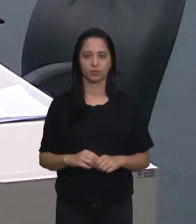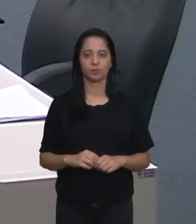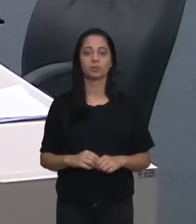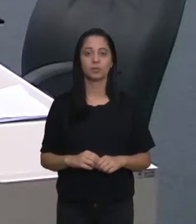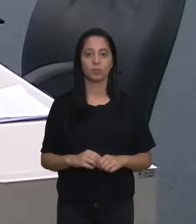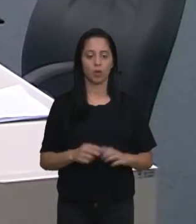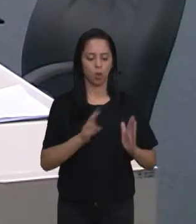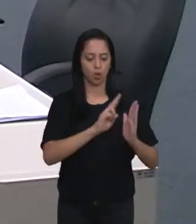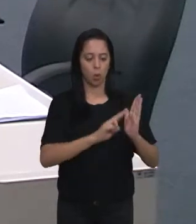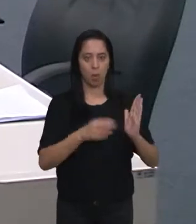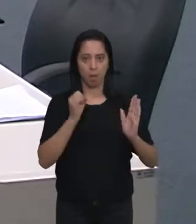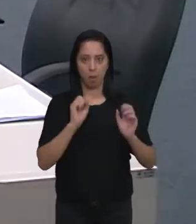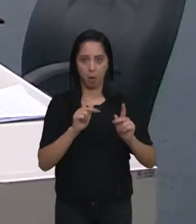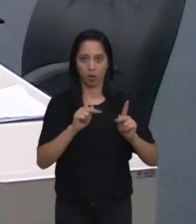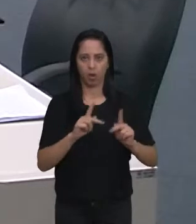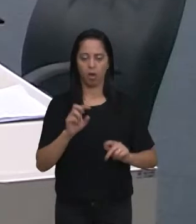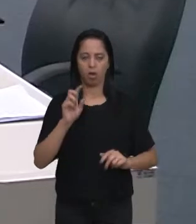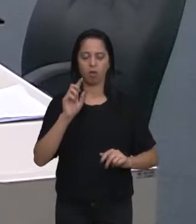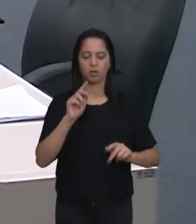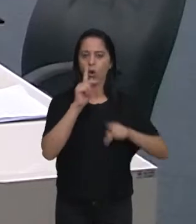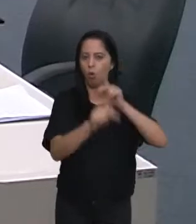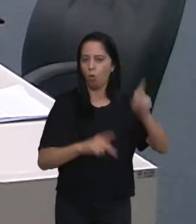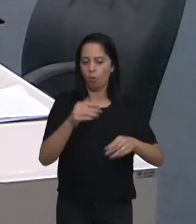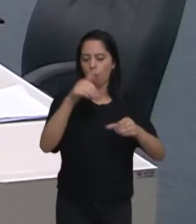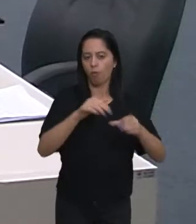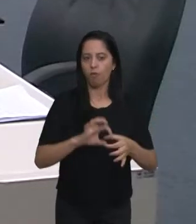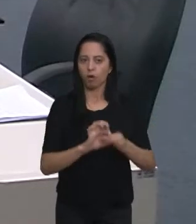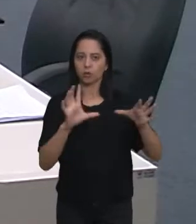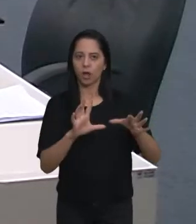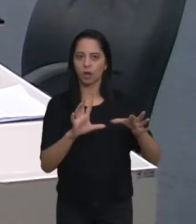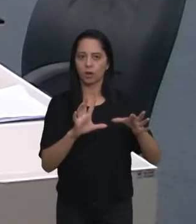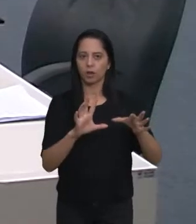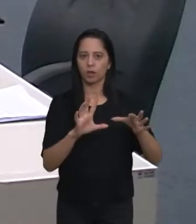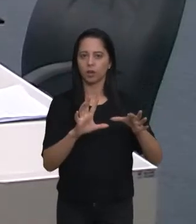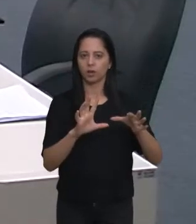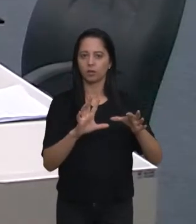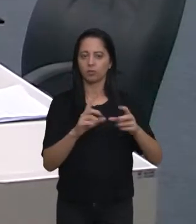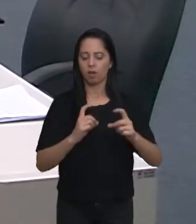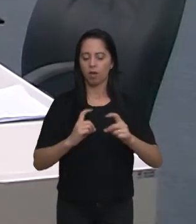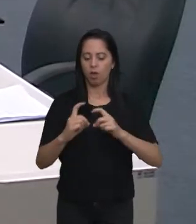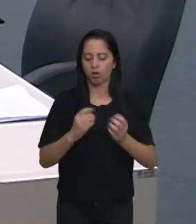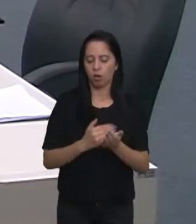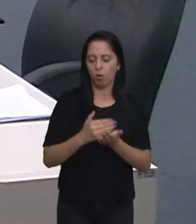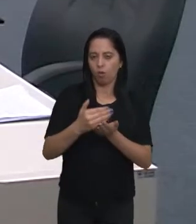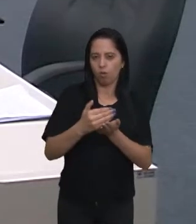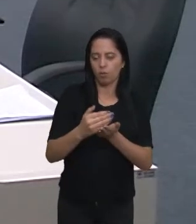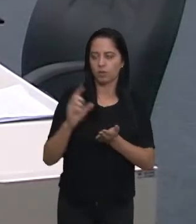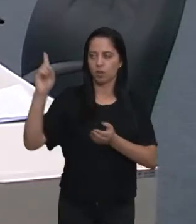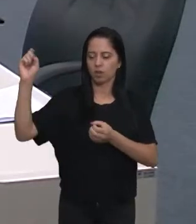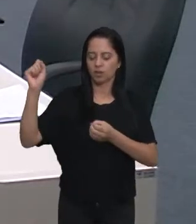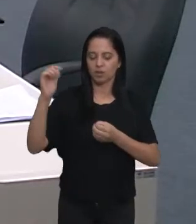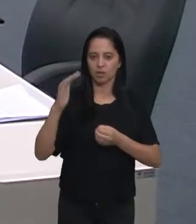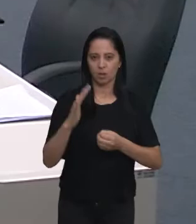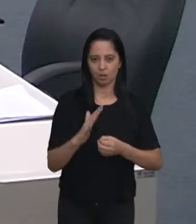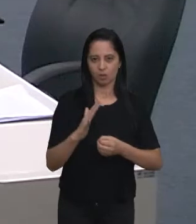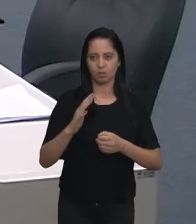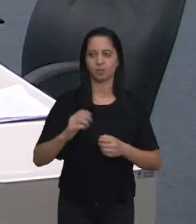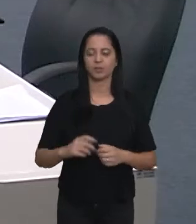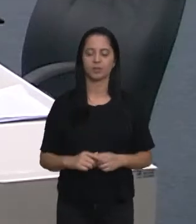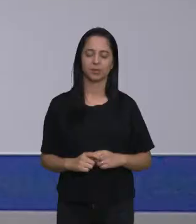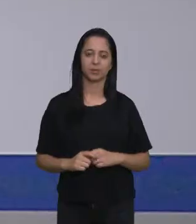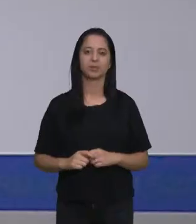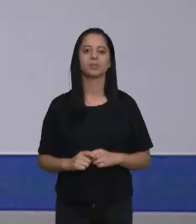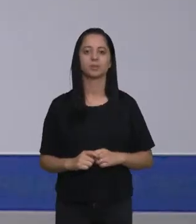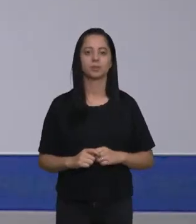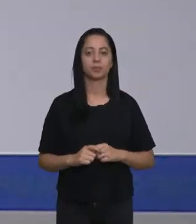Havendo o número legal e sob a proteção de Deus, lembrando que todo poder emana do povo, declaro aberta a 6ª sessão ordinária